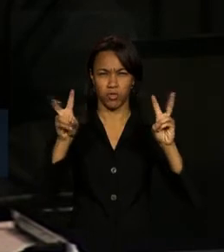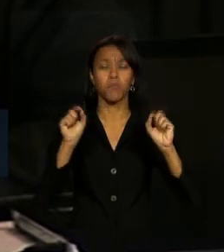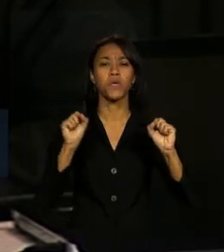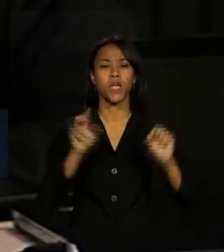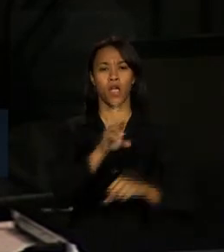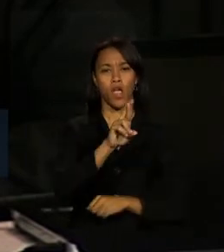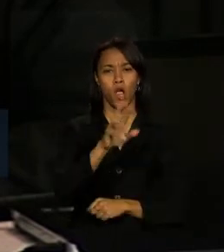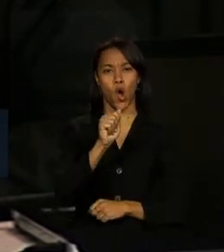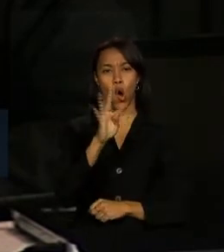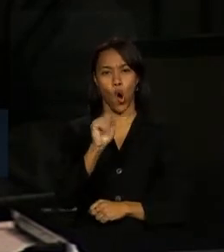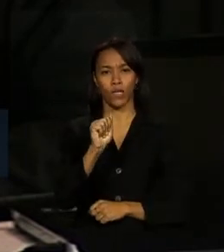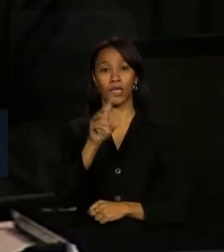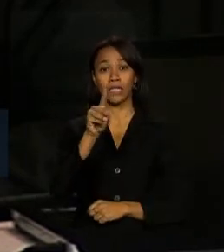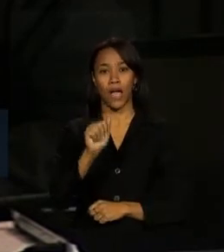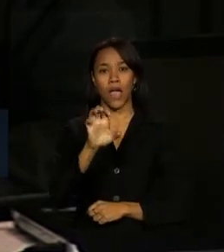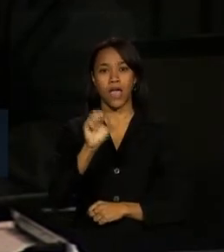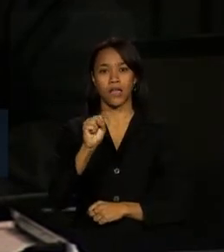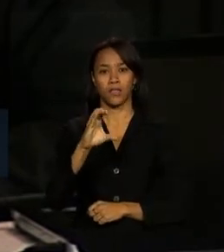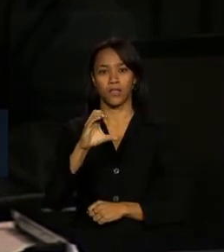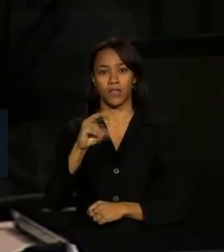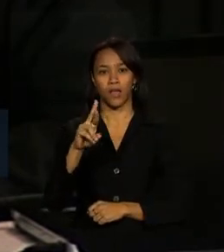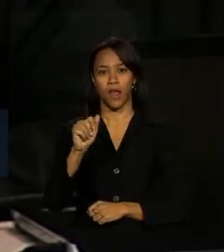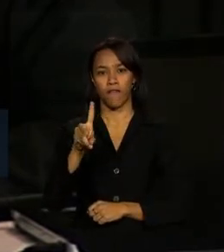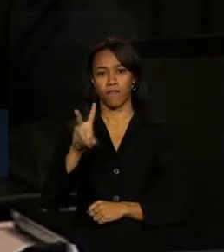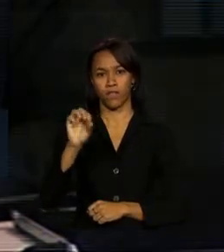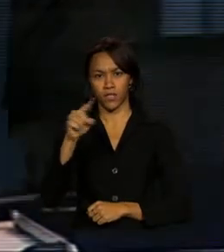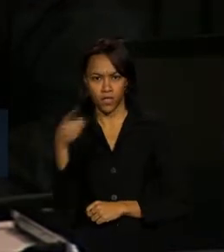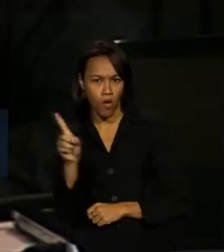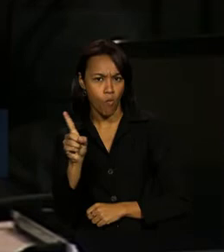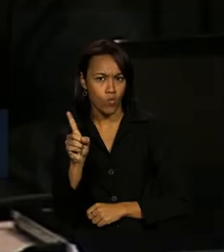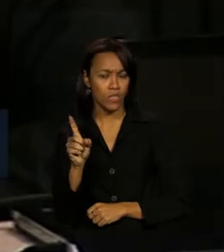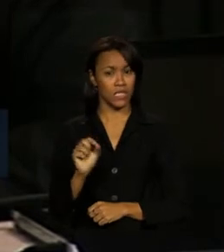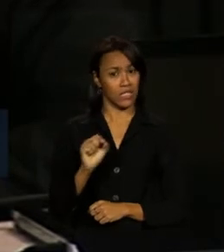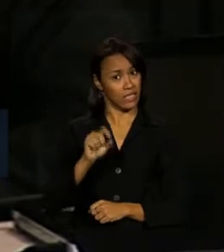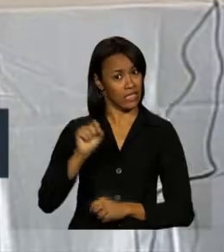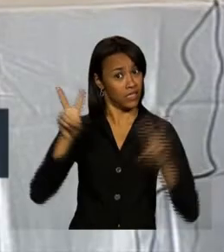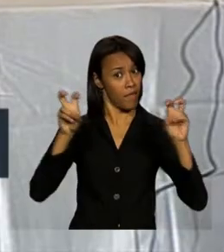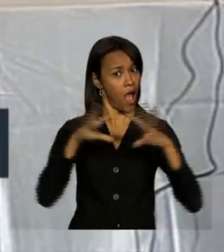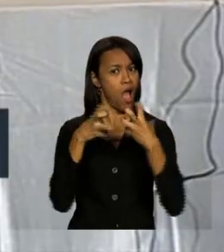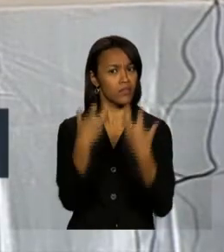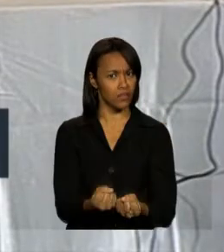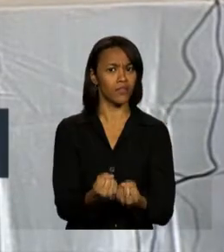esclavo, para saber se a UNESCO deveria aceitar esse tema.